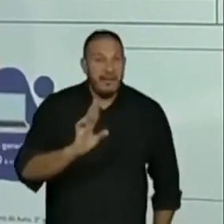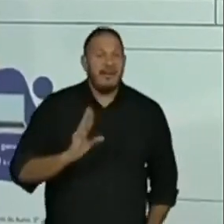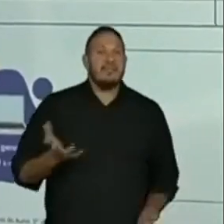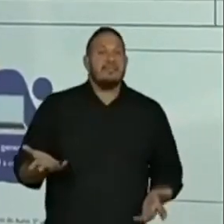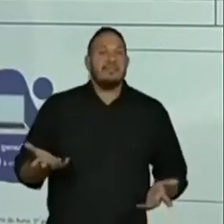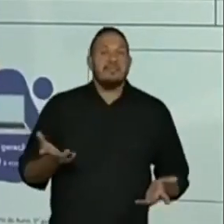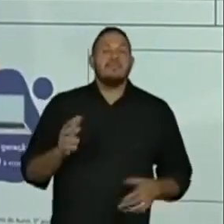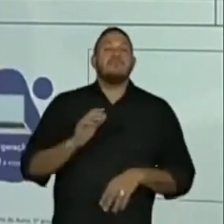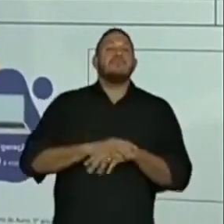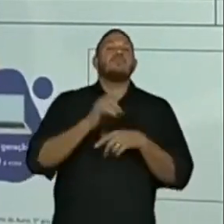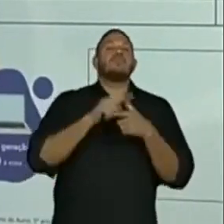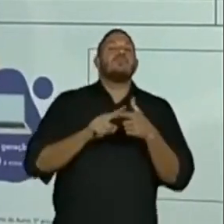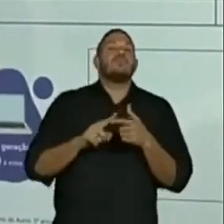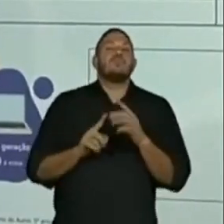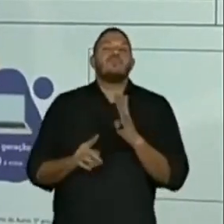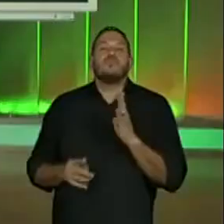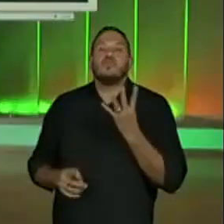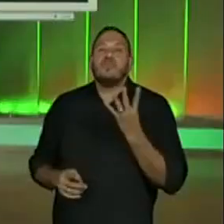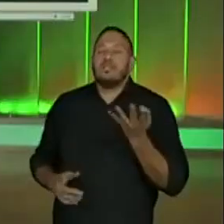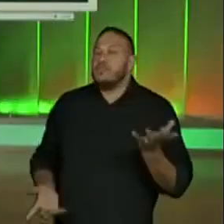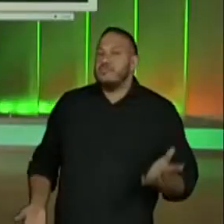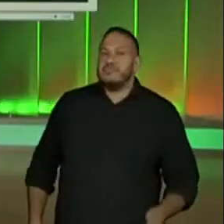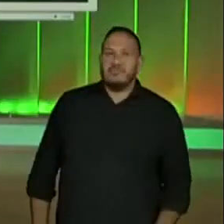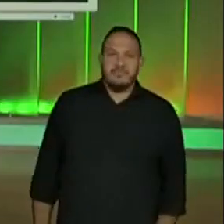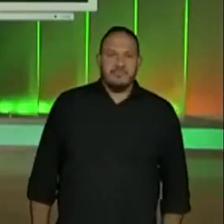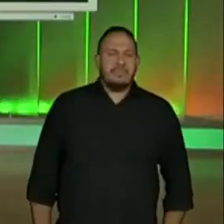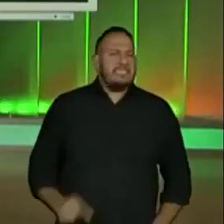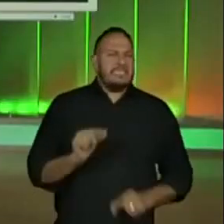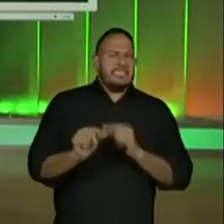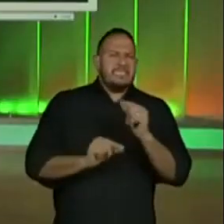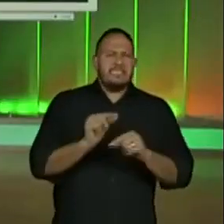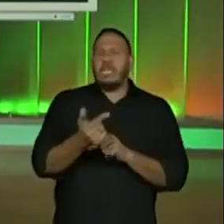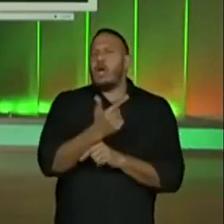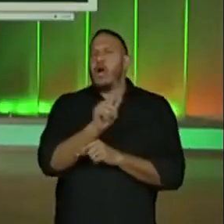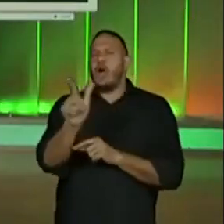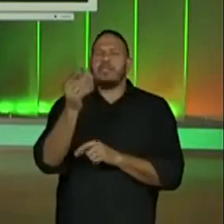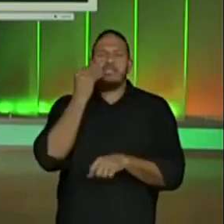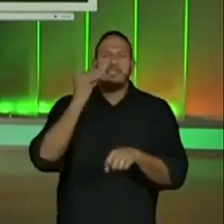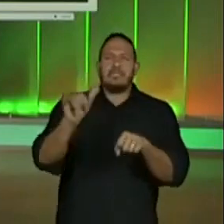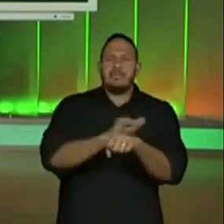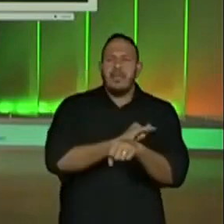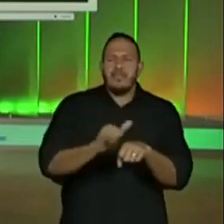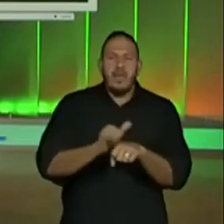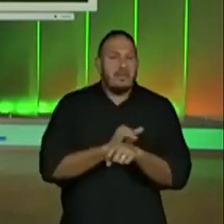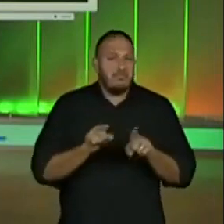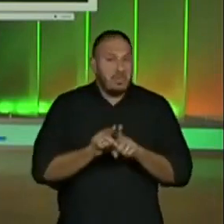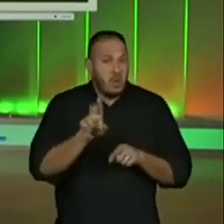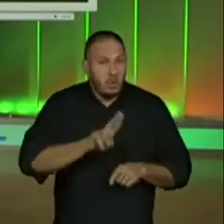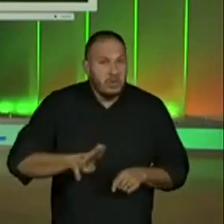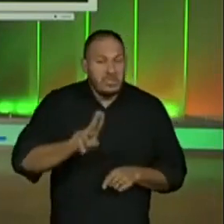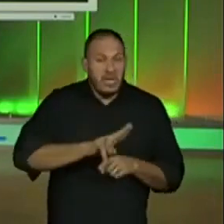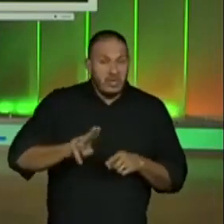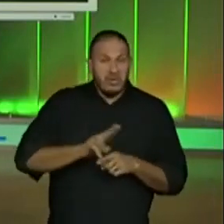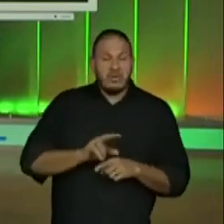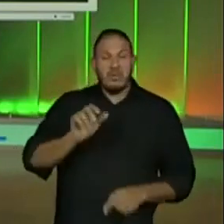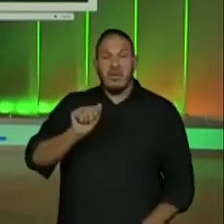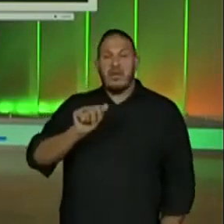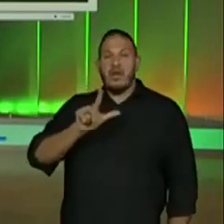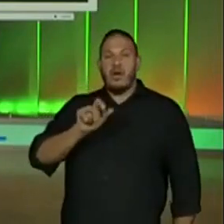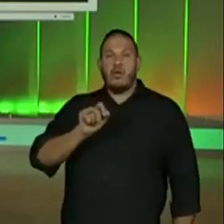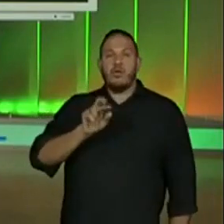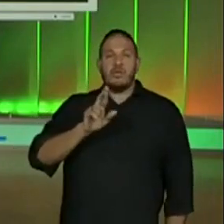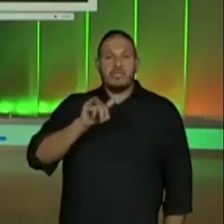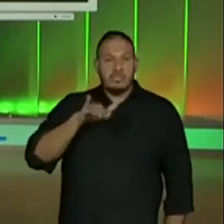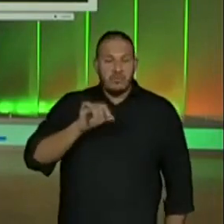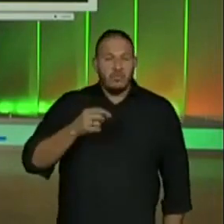R$ 3.280,40 por 4. Quais seriam outras maneiras? Ainda usando o algoritmo, eu poderia